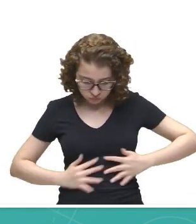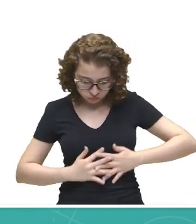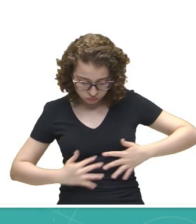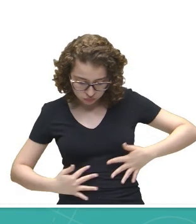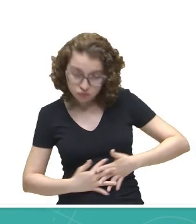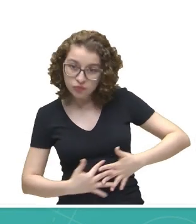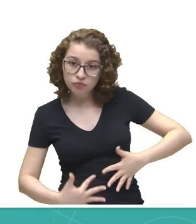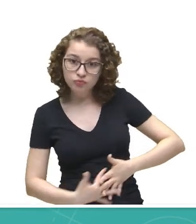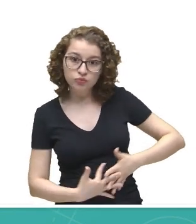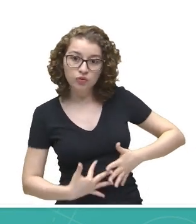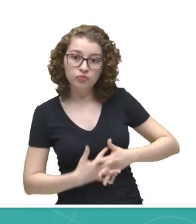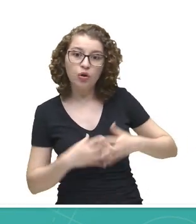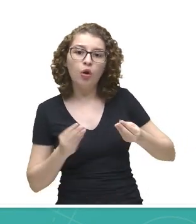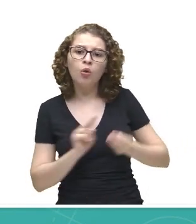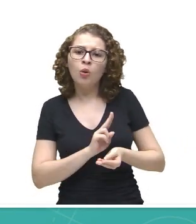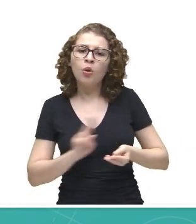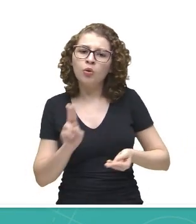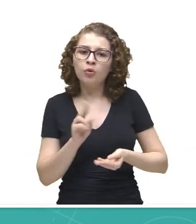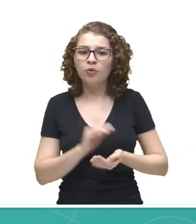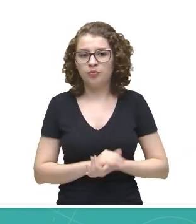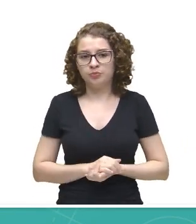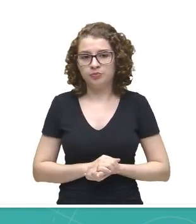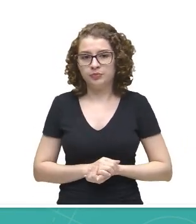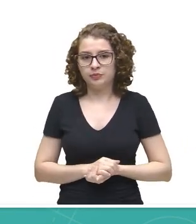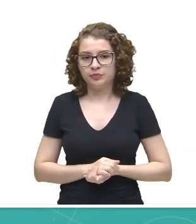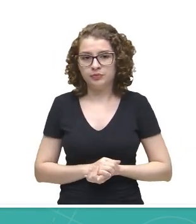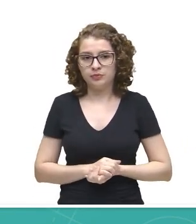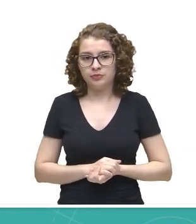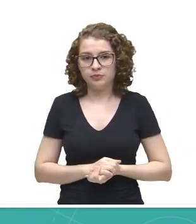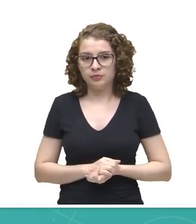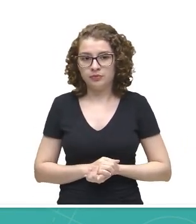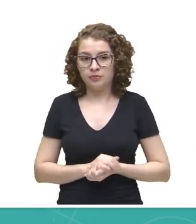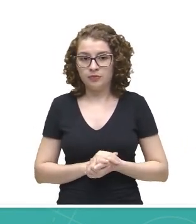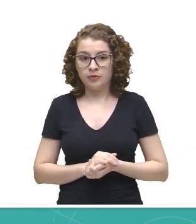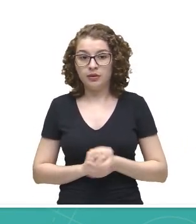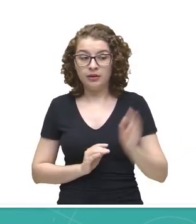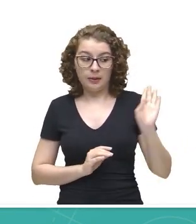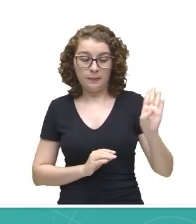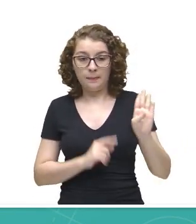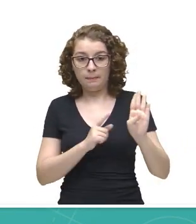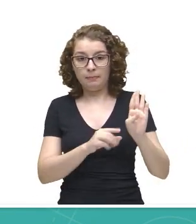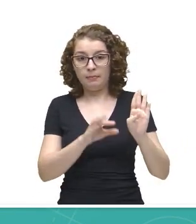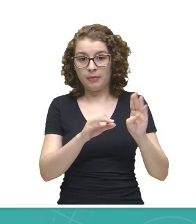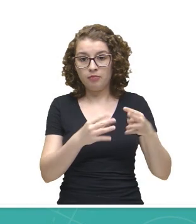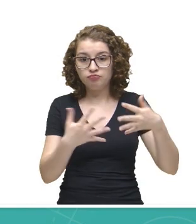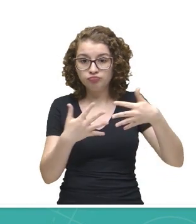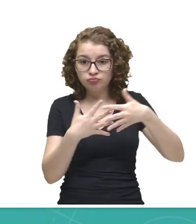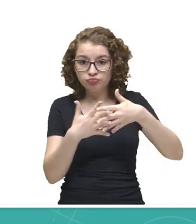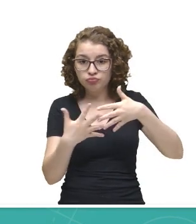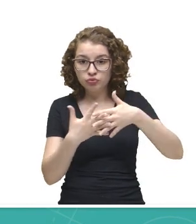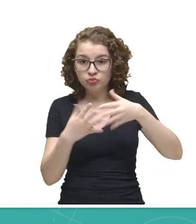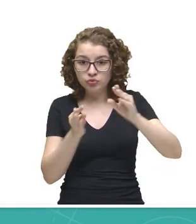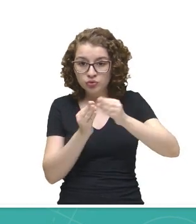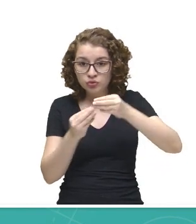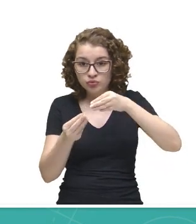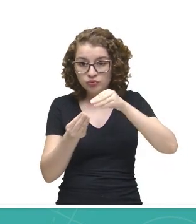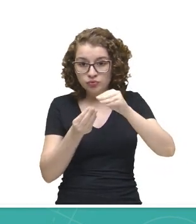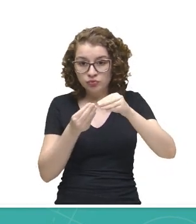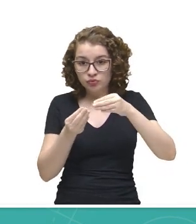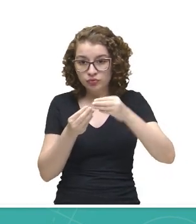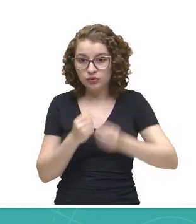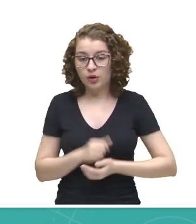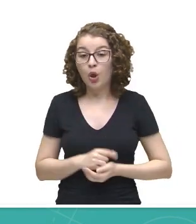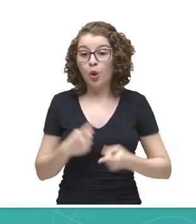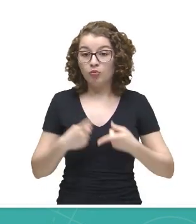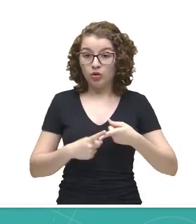tecido conjuntivo frouxo. Como eu falei para vocês, né? Não existe espaço ali vazio, vago no